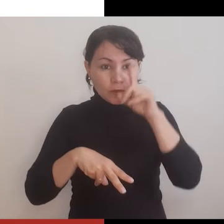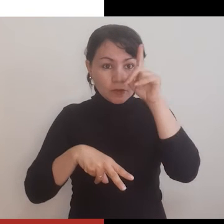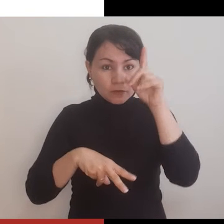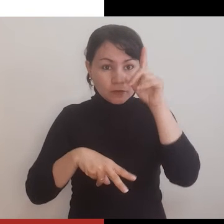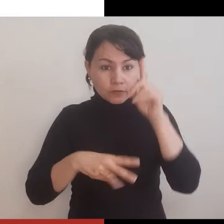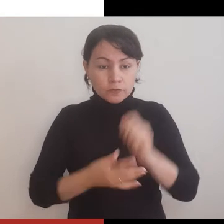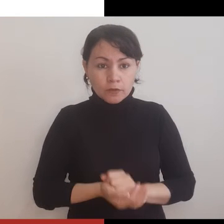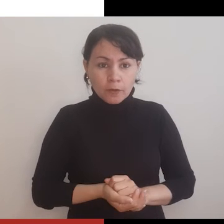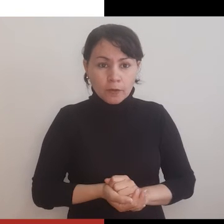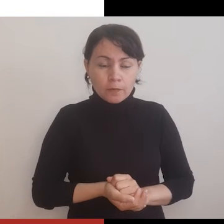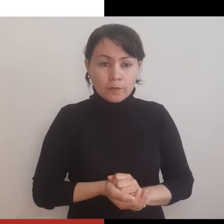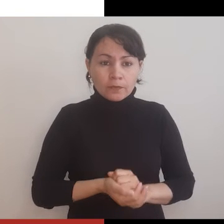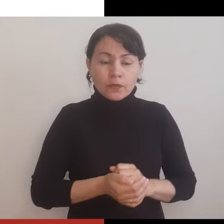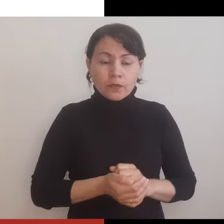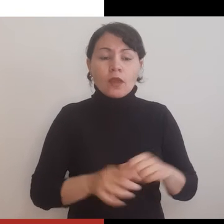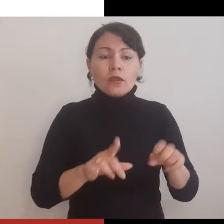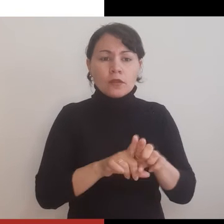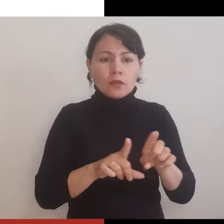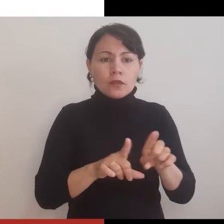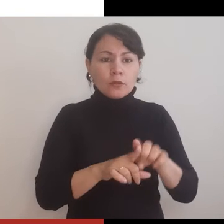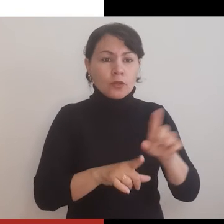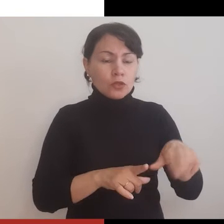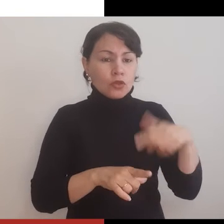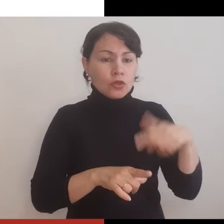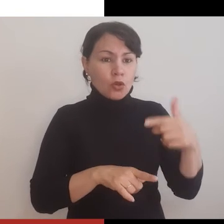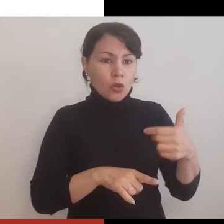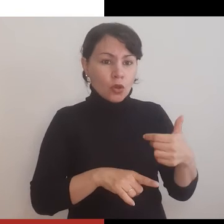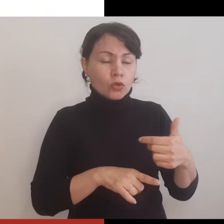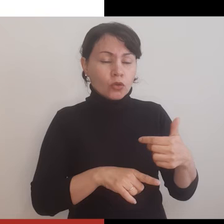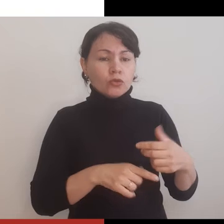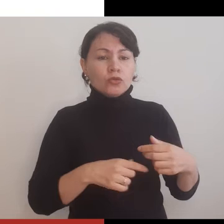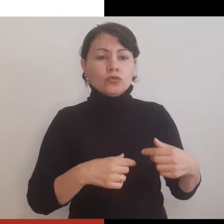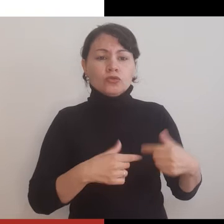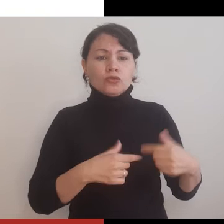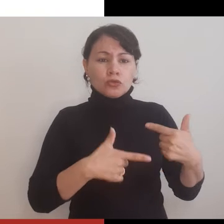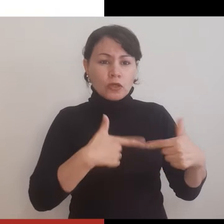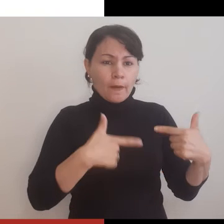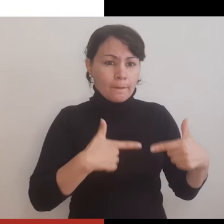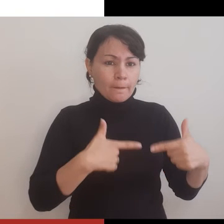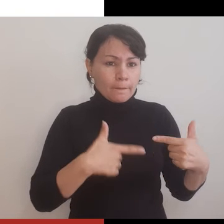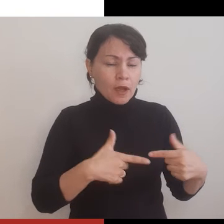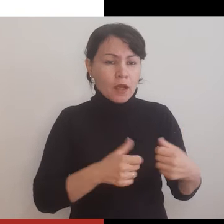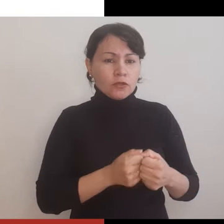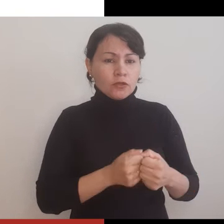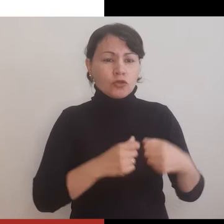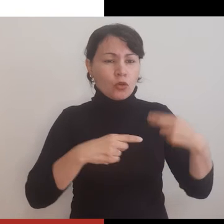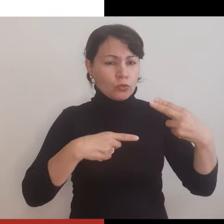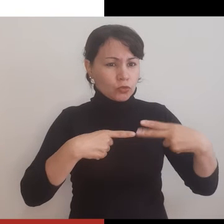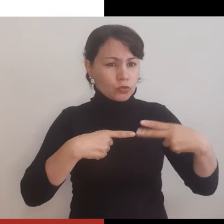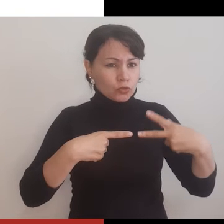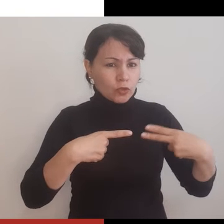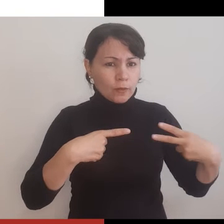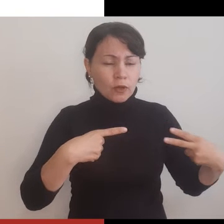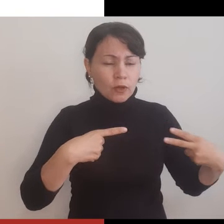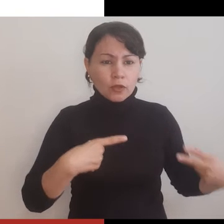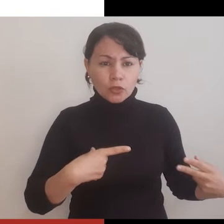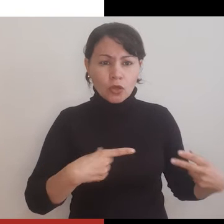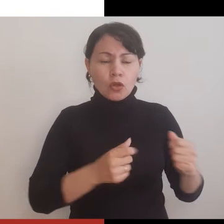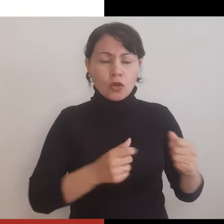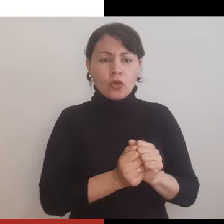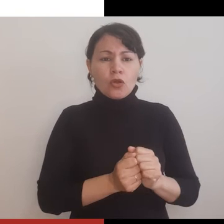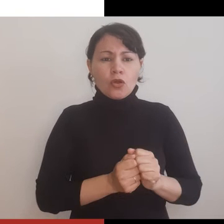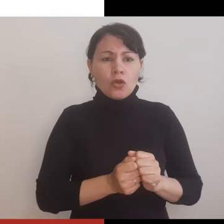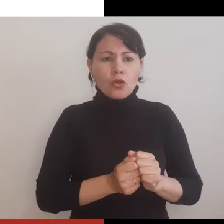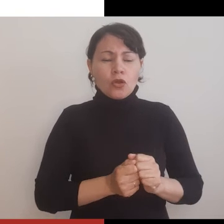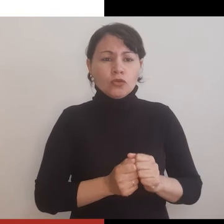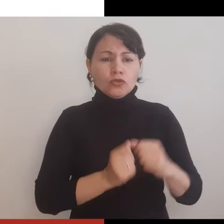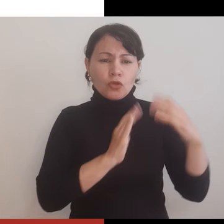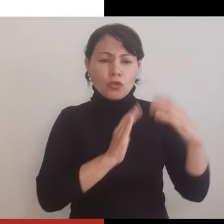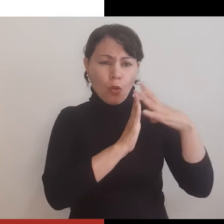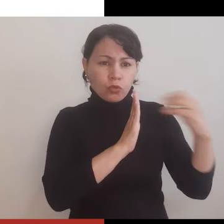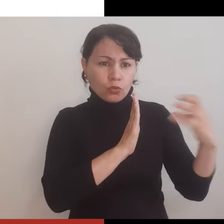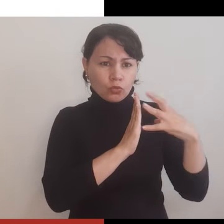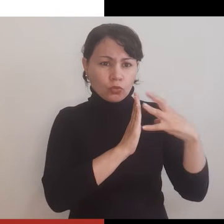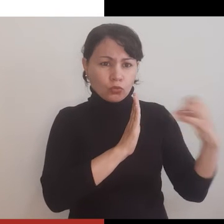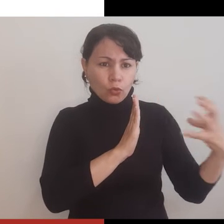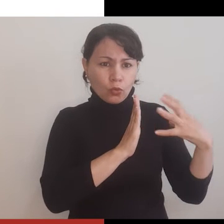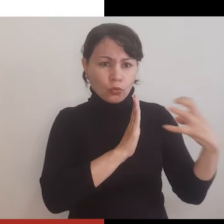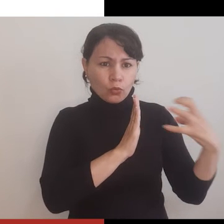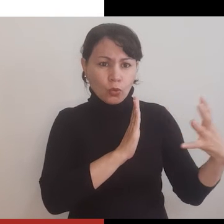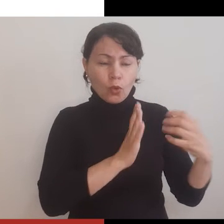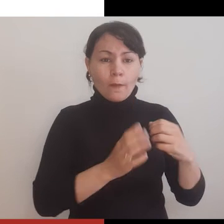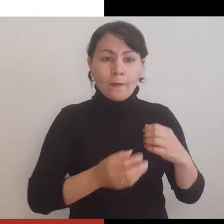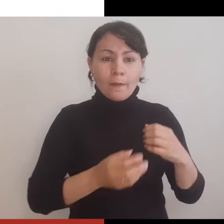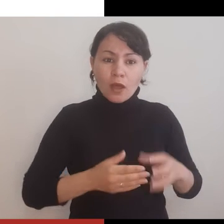é claro, de outros serviços, como, por exemplo, os serviços de laboratórios, serviços radiológicos, que são necessários